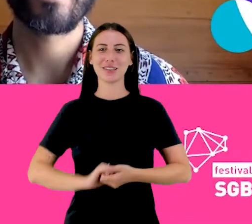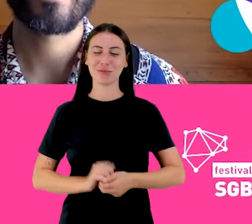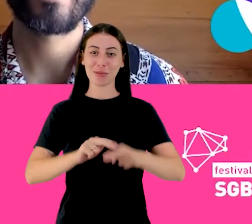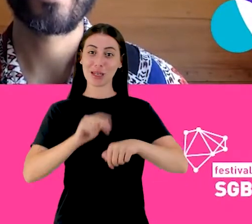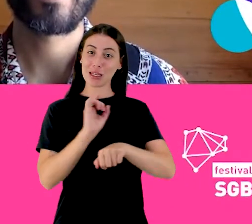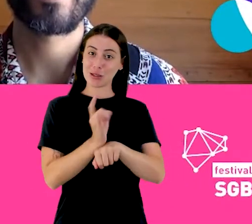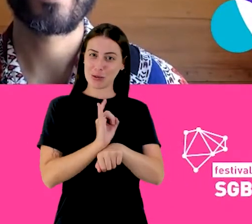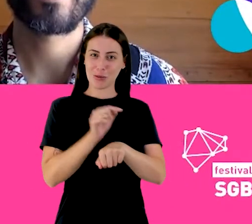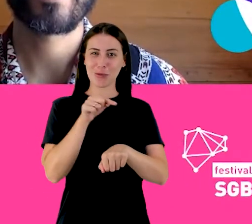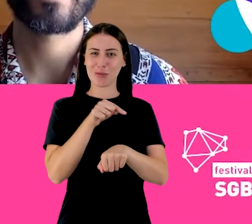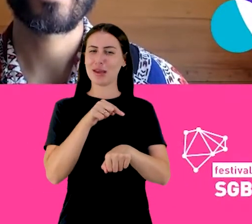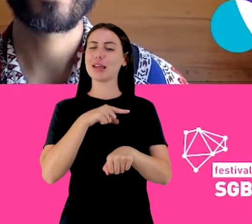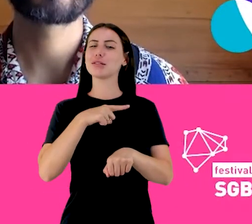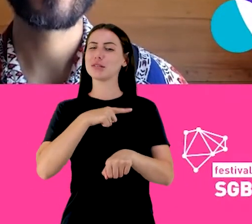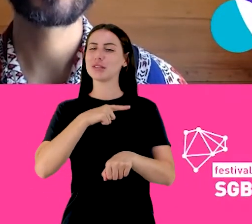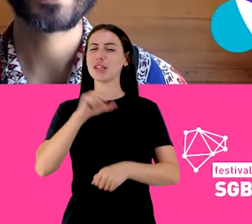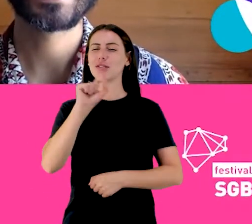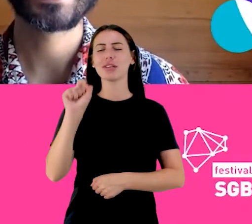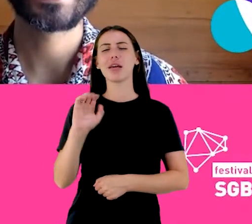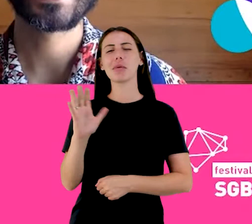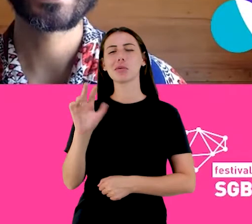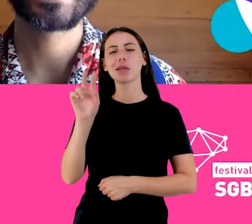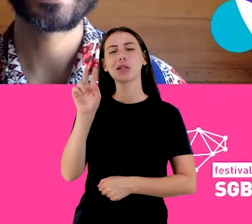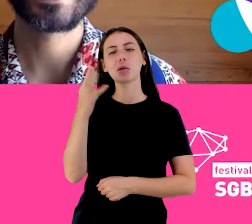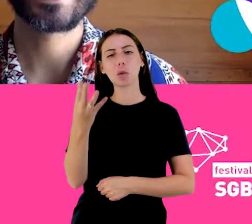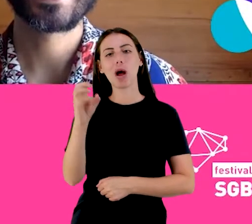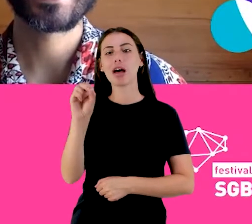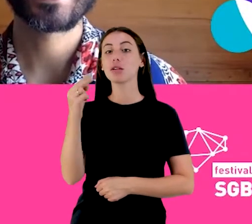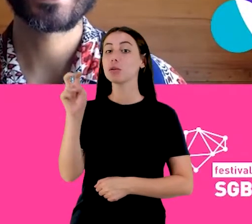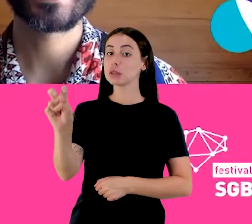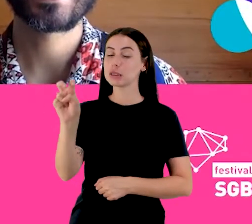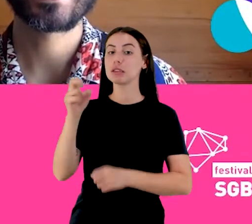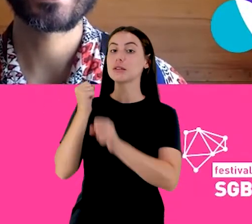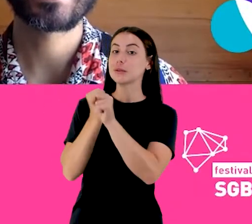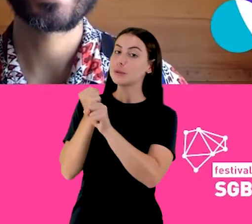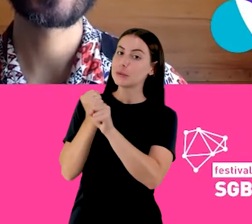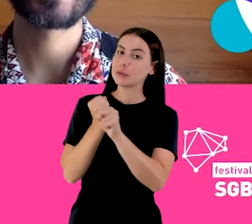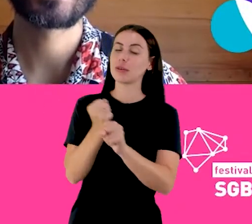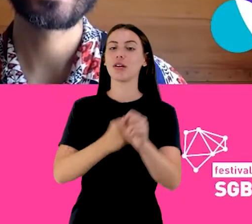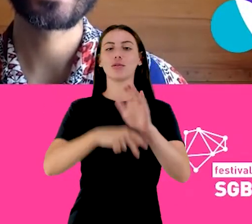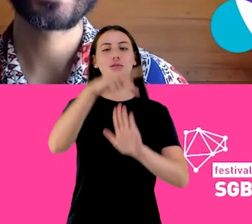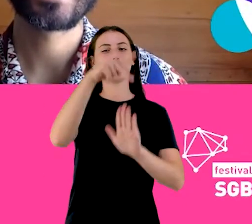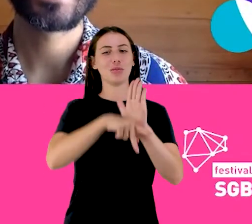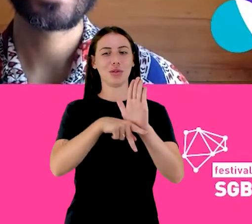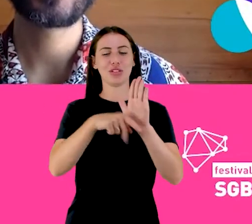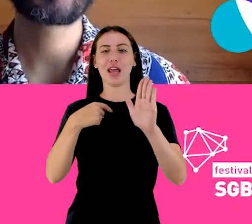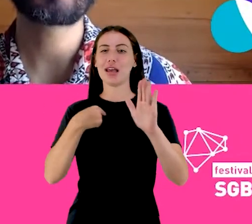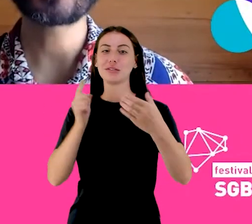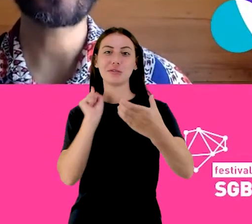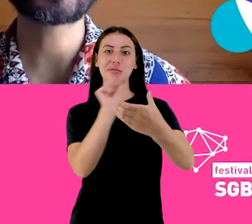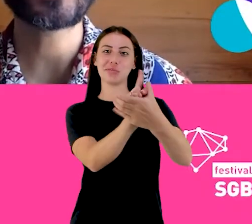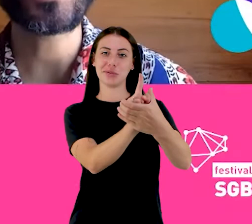filme que foi minha porta de entrada para o audiovisual e abriu o meu caminho para a distribuição de impacto.